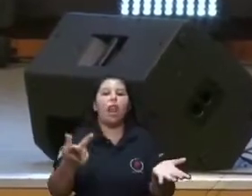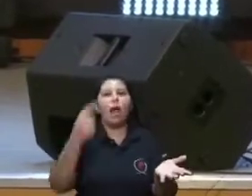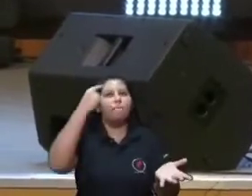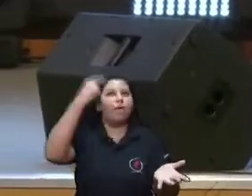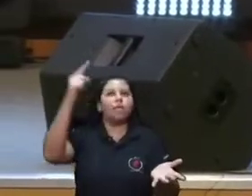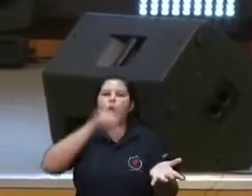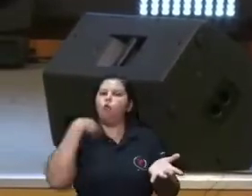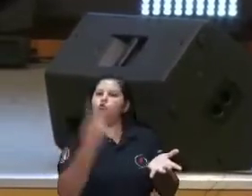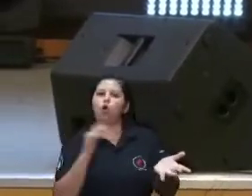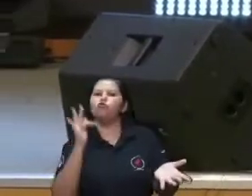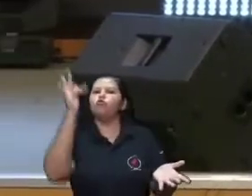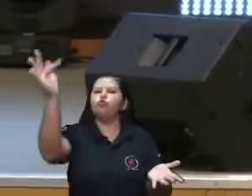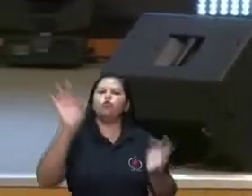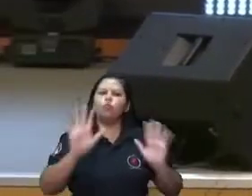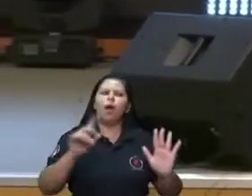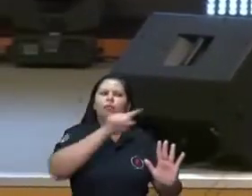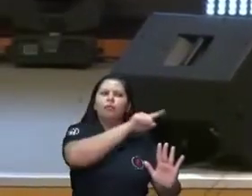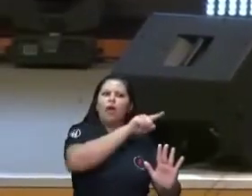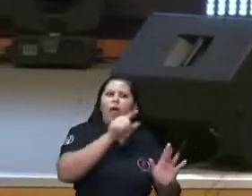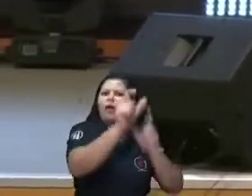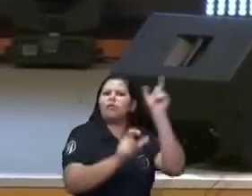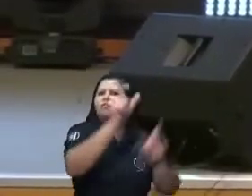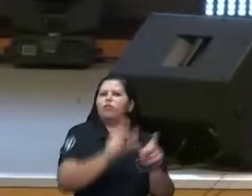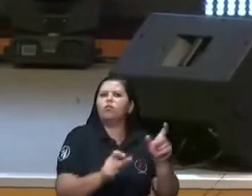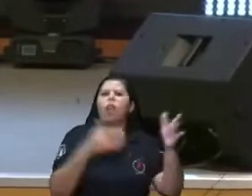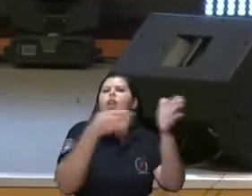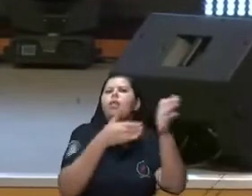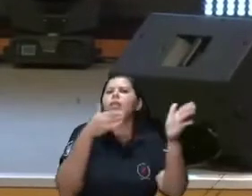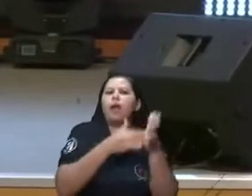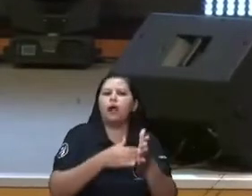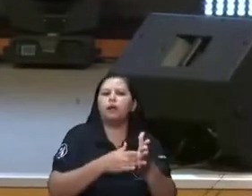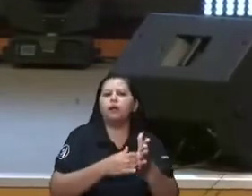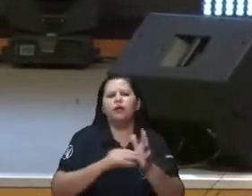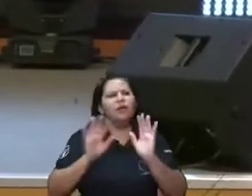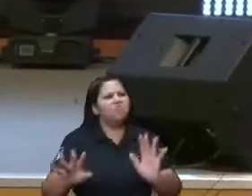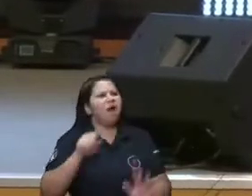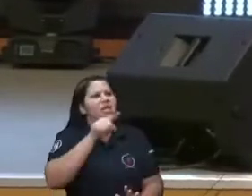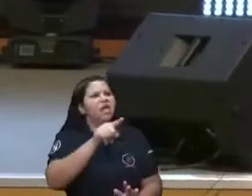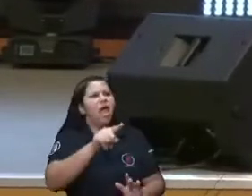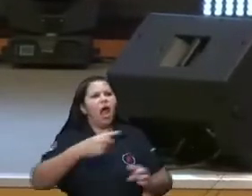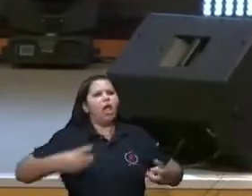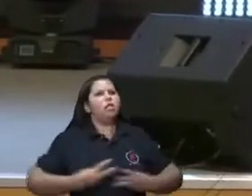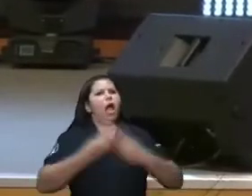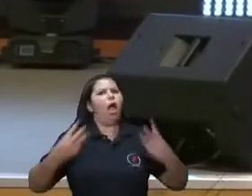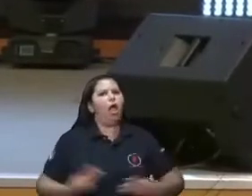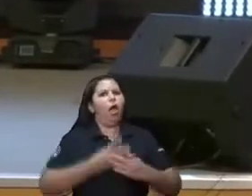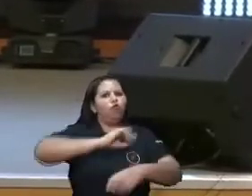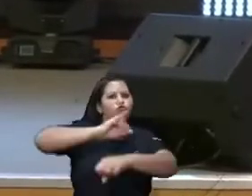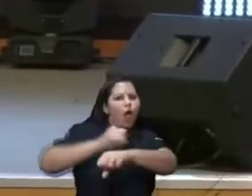que vai até certo ponto. Helena, mas era Israel? Sei.